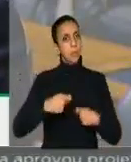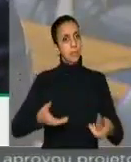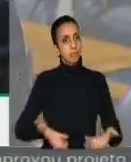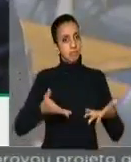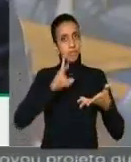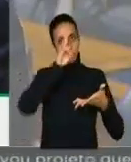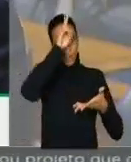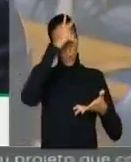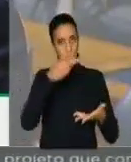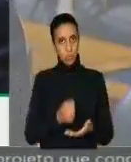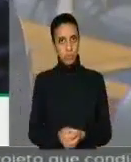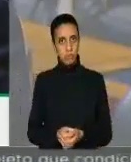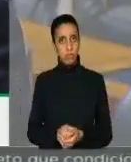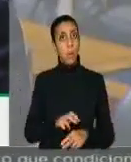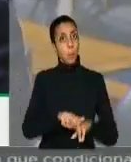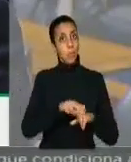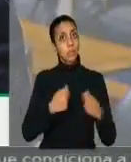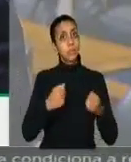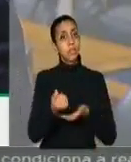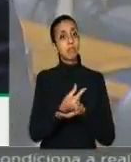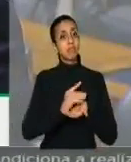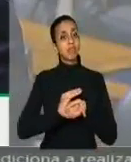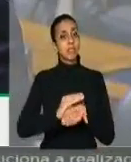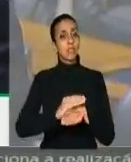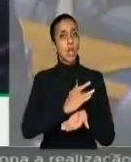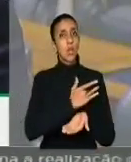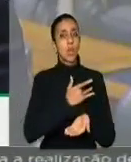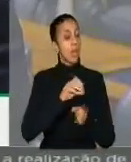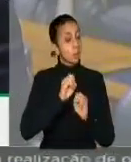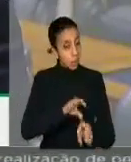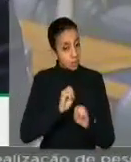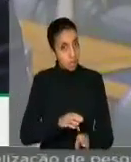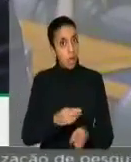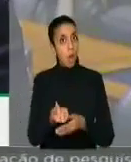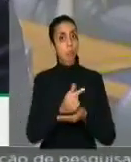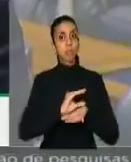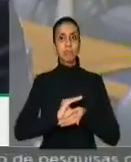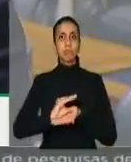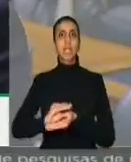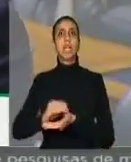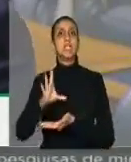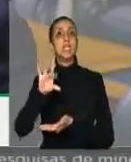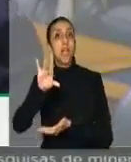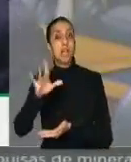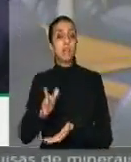Por isso, nós temos que investir na educação, na ciência, na pesquisa.